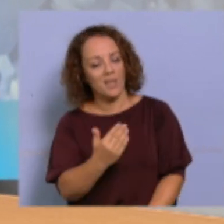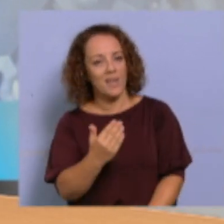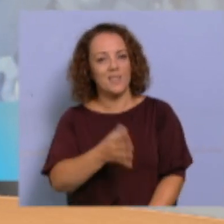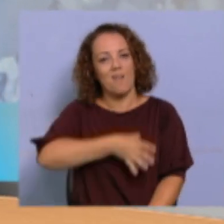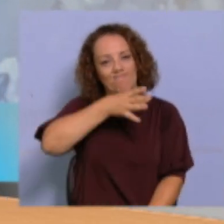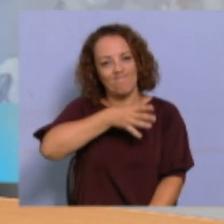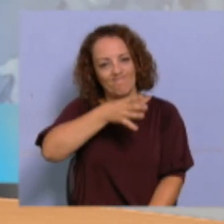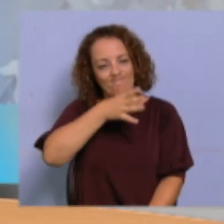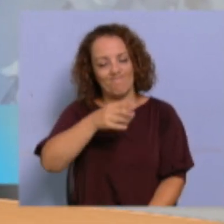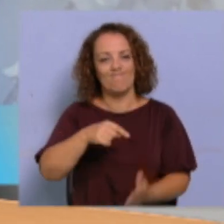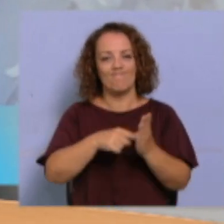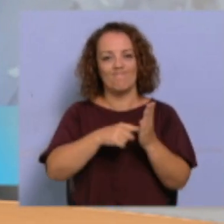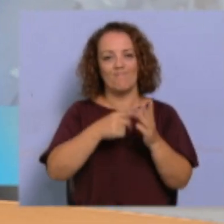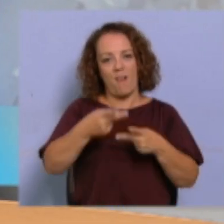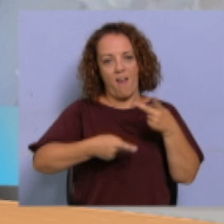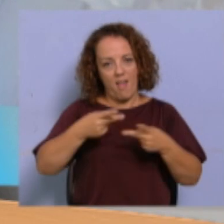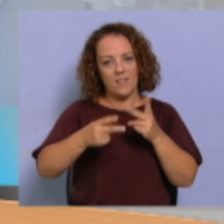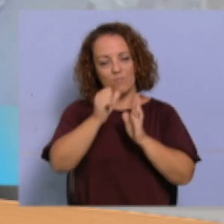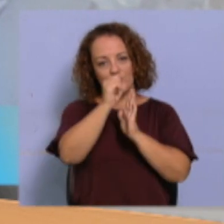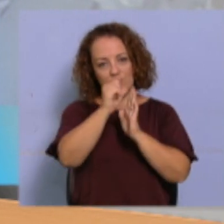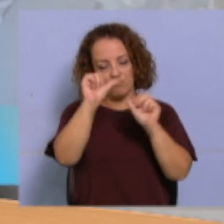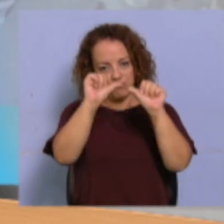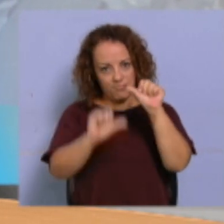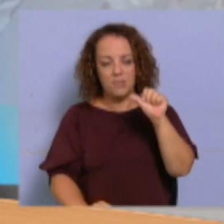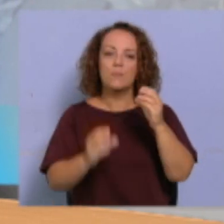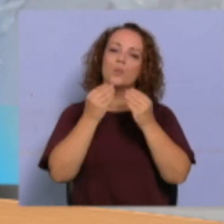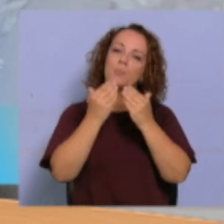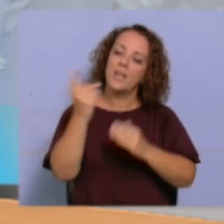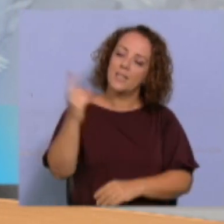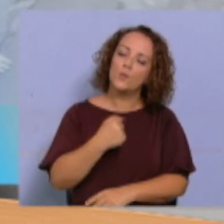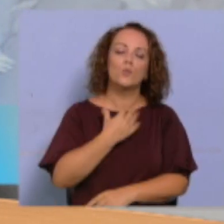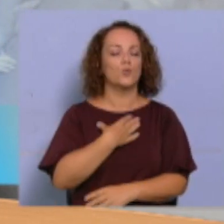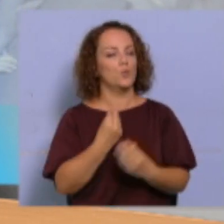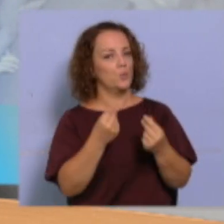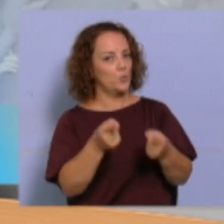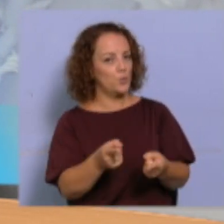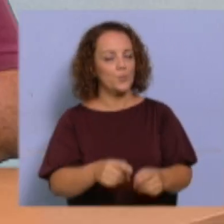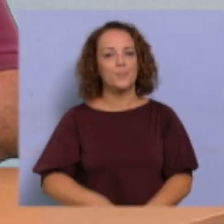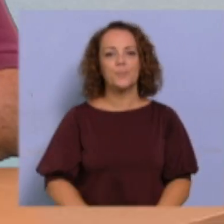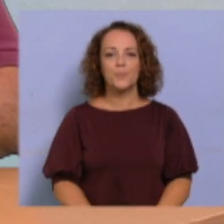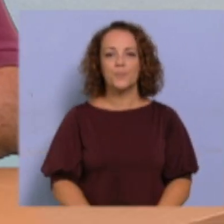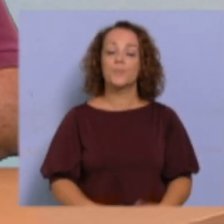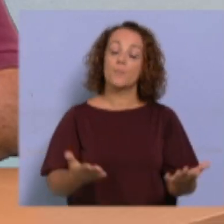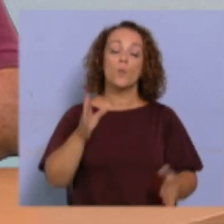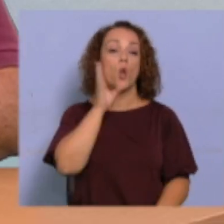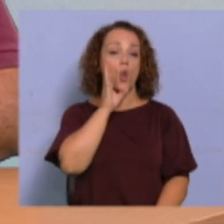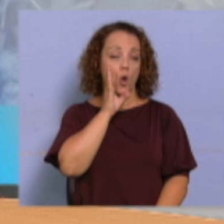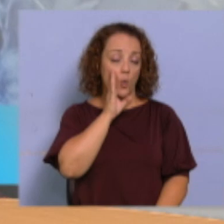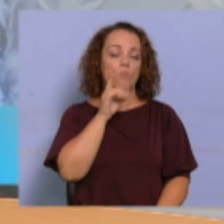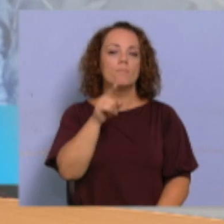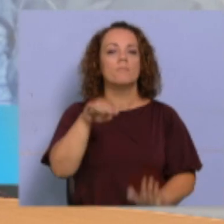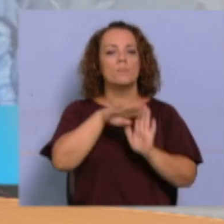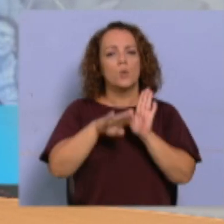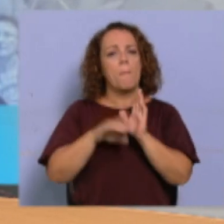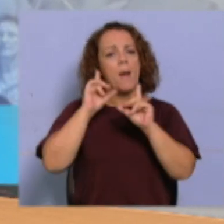mensagens que sugeriu também a partir deles. Muito obrigado por ter estado aqui no programa Eclésia. Mais logo siga a nossa edição